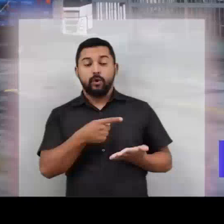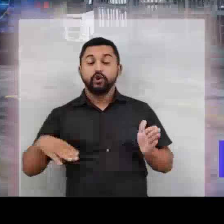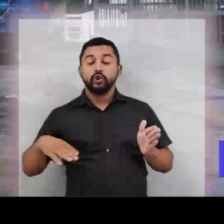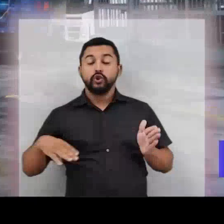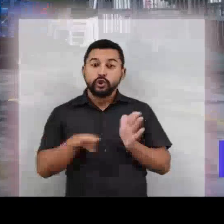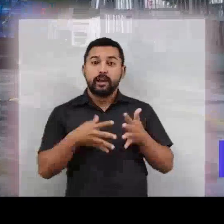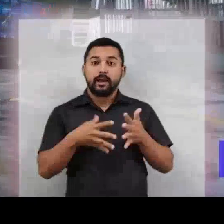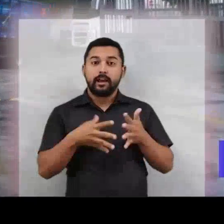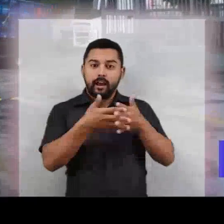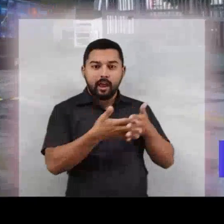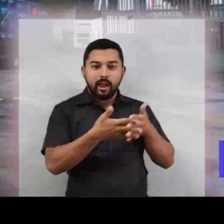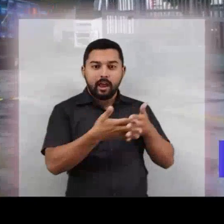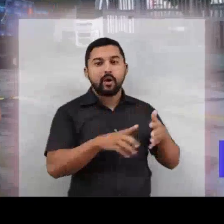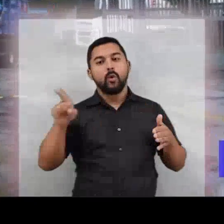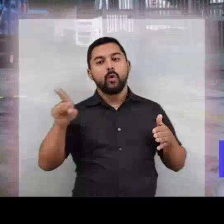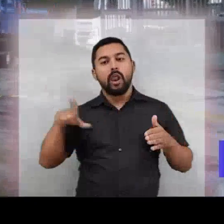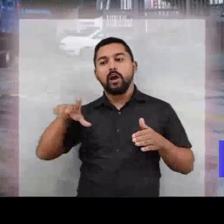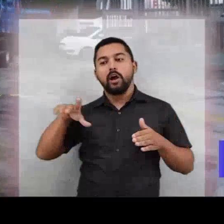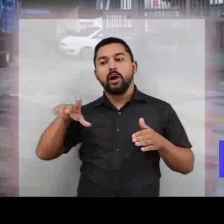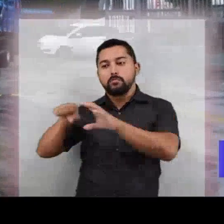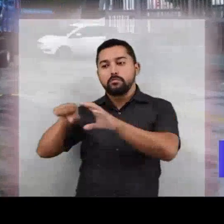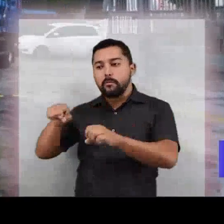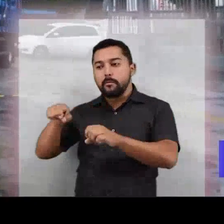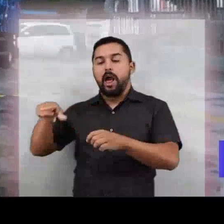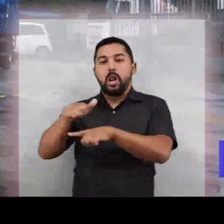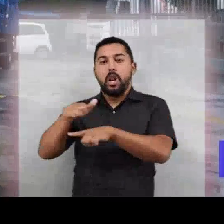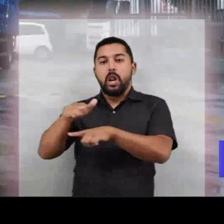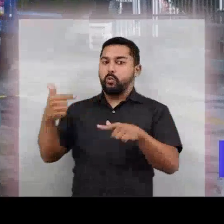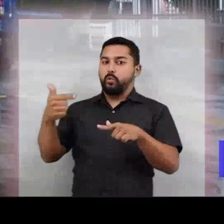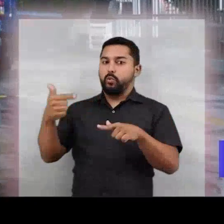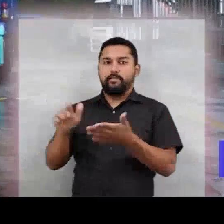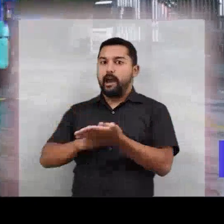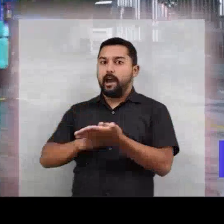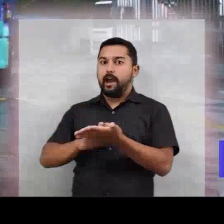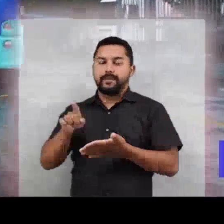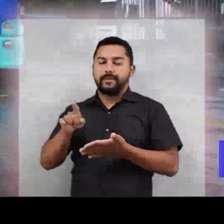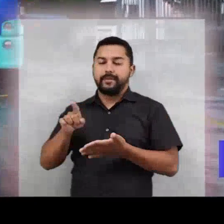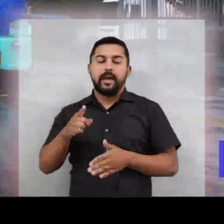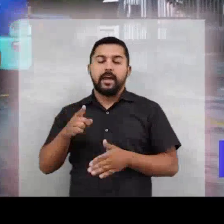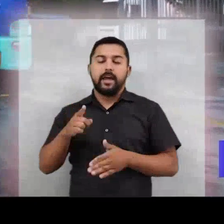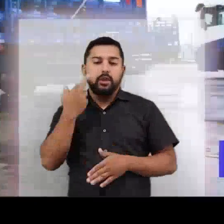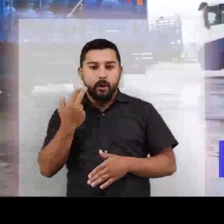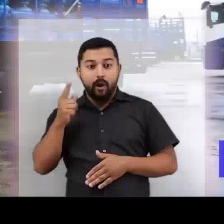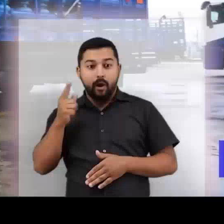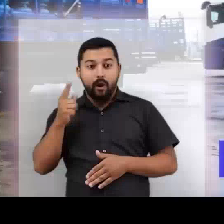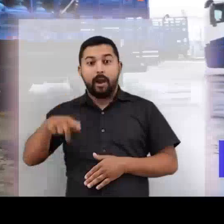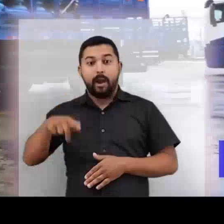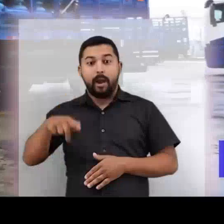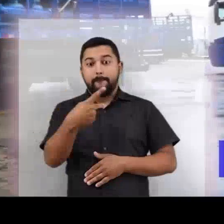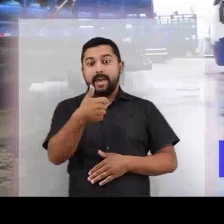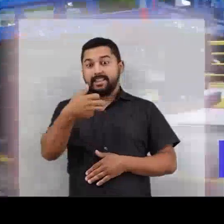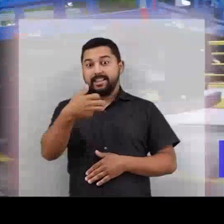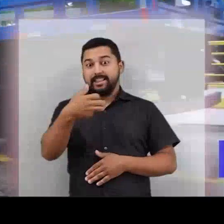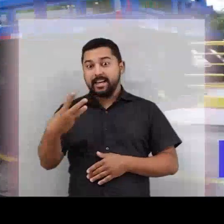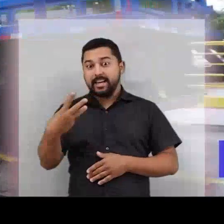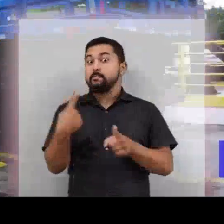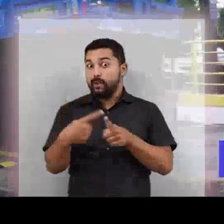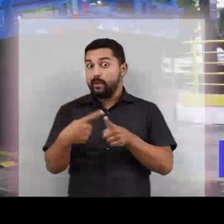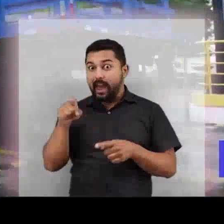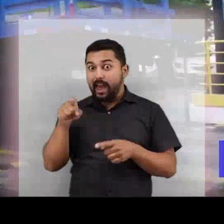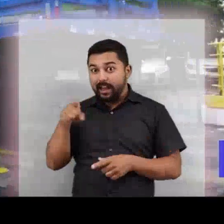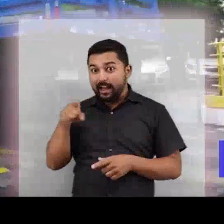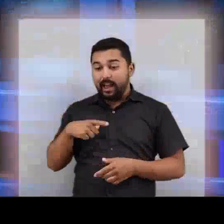É por aqui que chegam os caminhões das revendas com os botijões vazios. Esse modelo que ele está carregando é o mais comum, é o P13. Ele tem esse